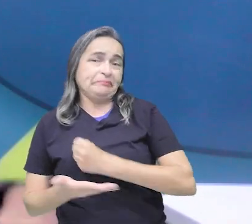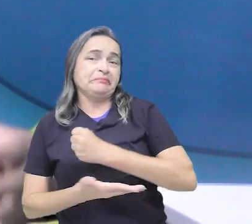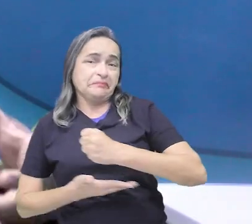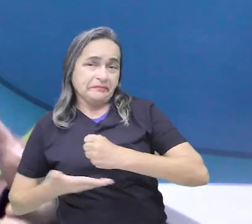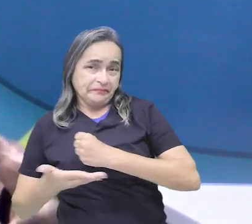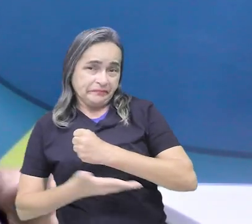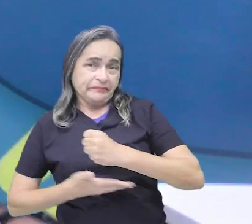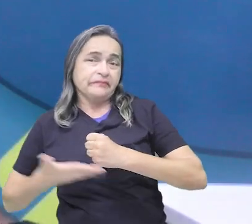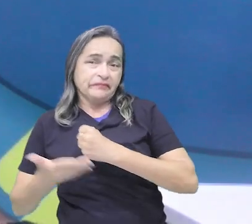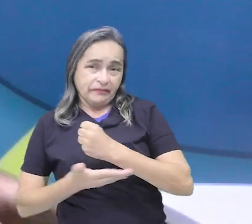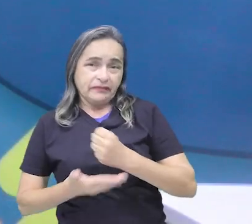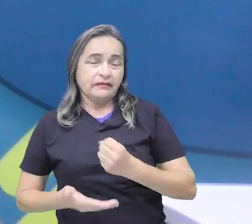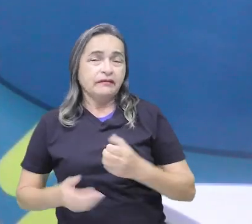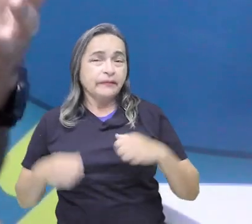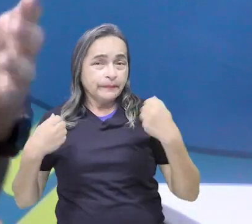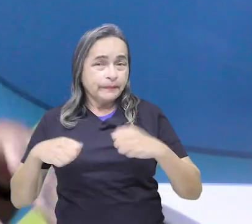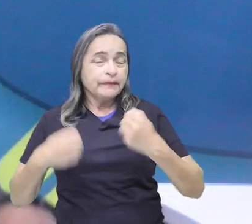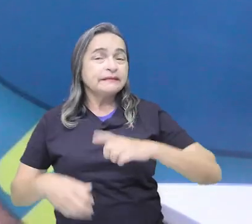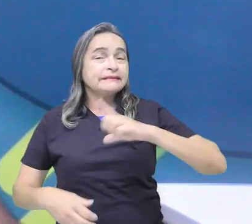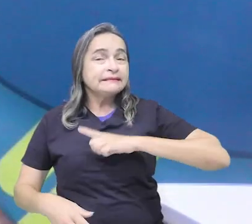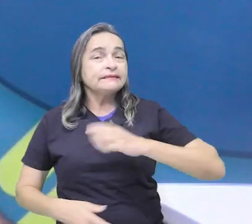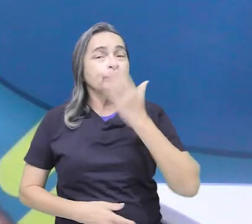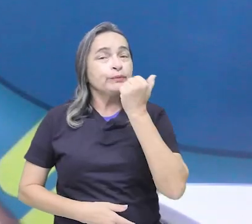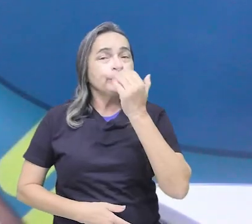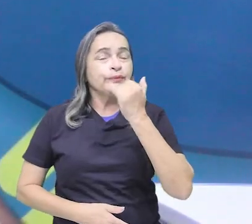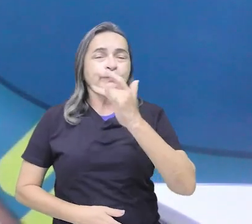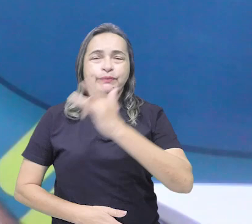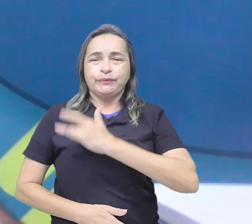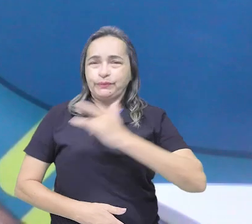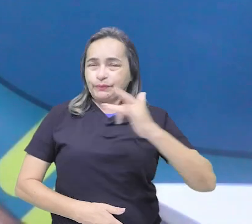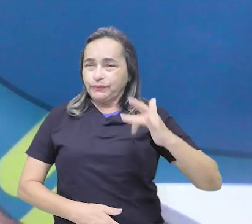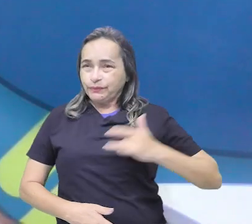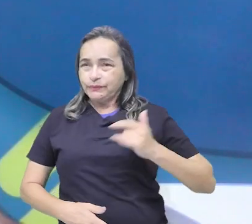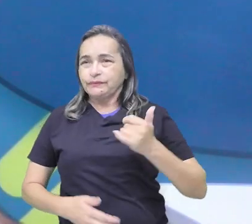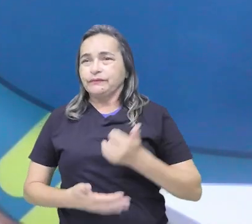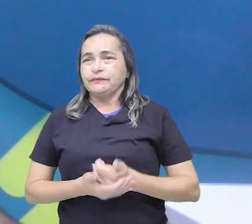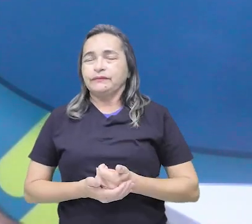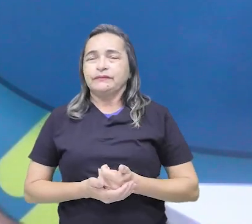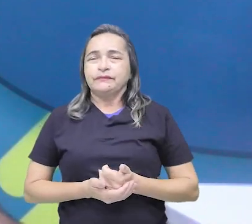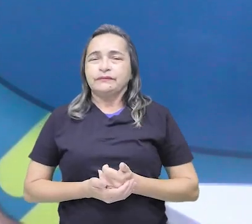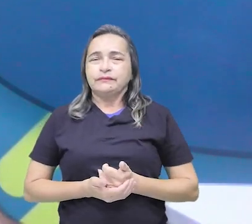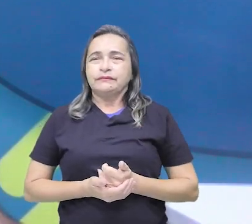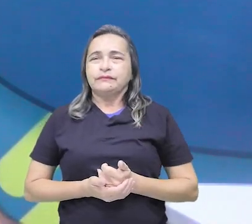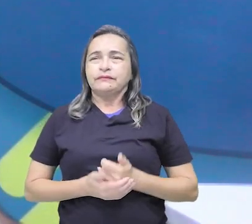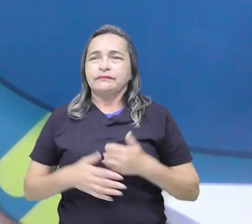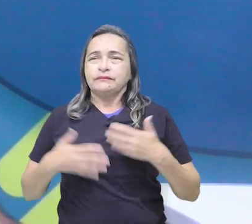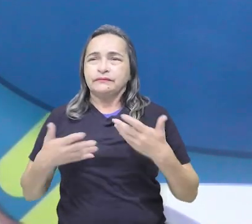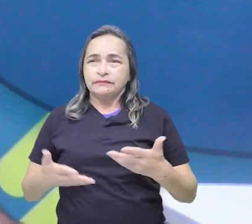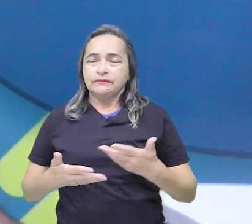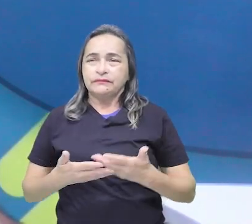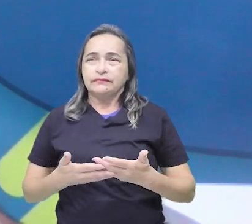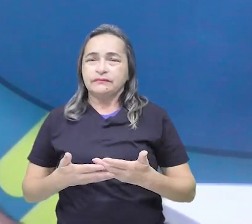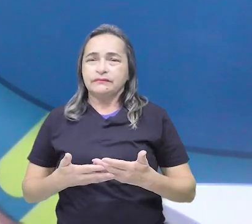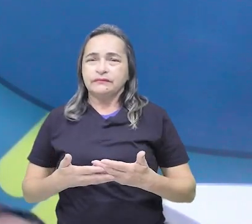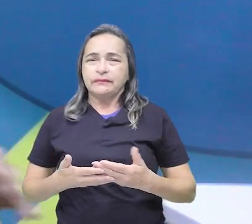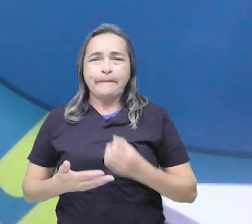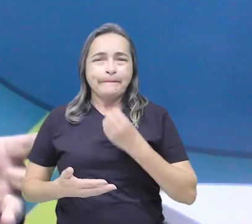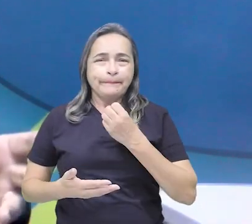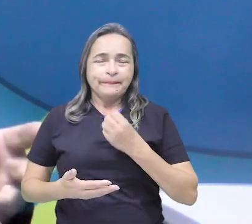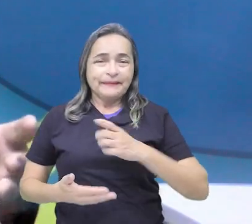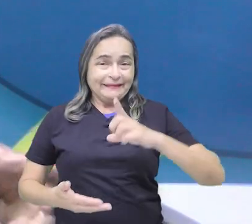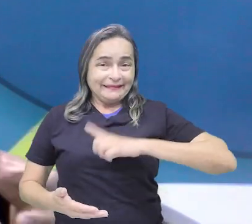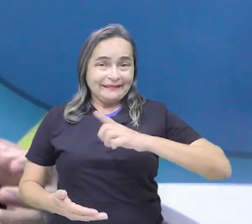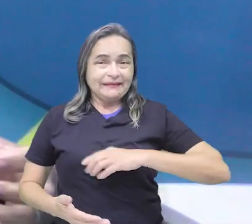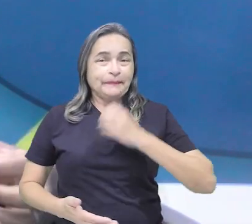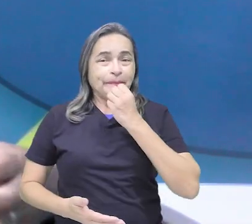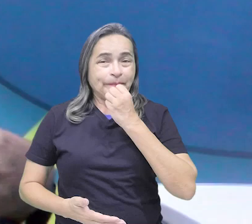a alimentação saudável é o inverso, né, ela nos leva a um padrão de saúde elevado, um status de saúde e bem-estar. Em